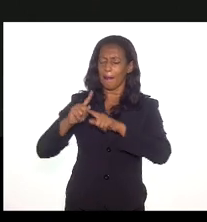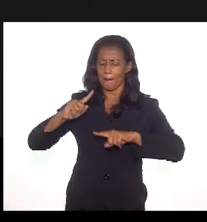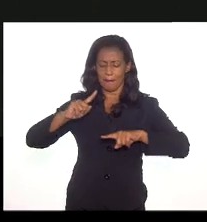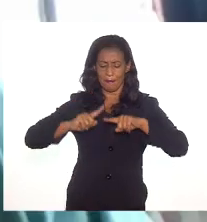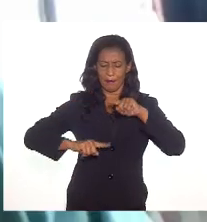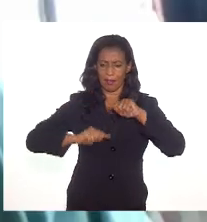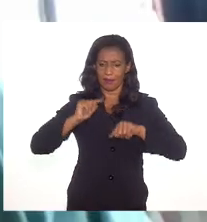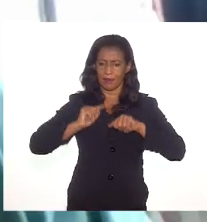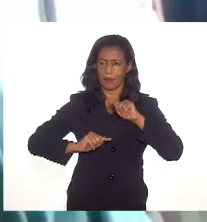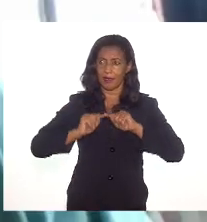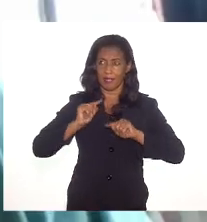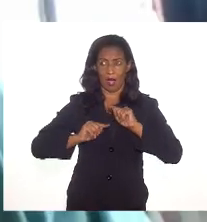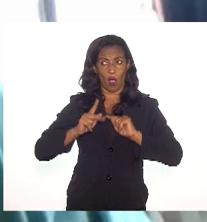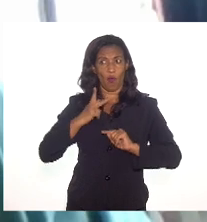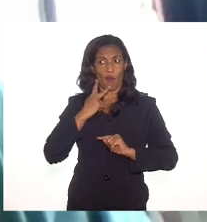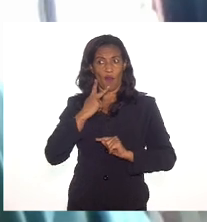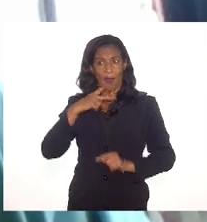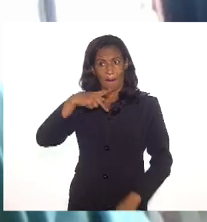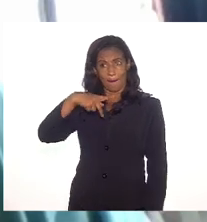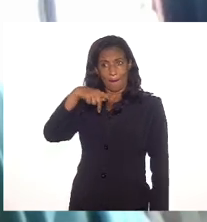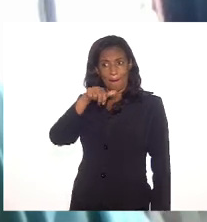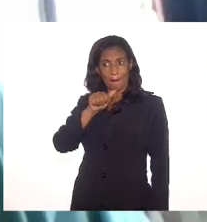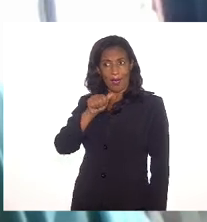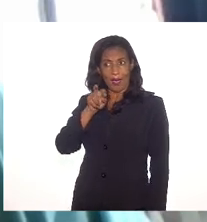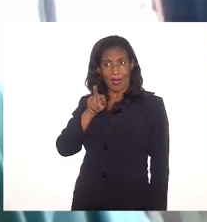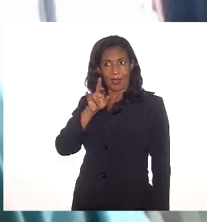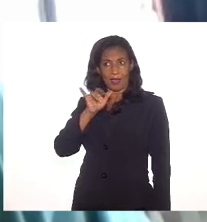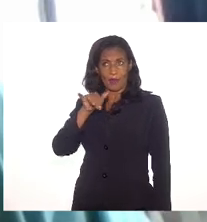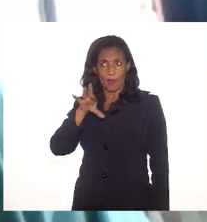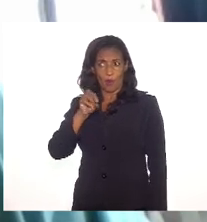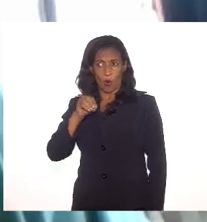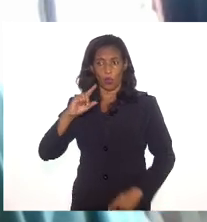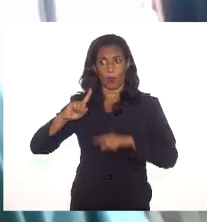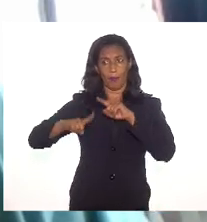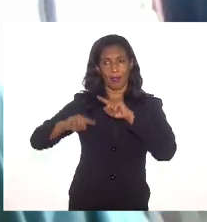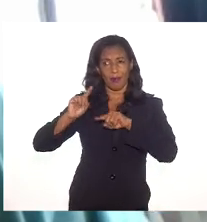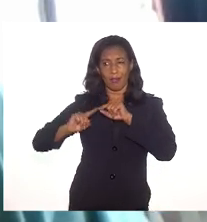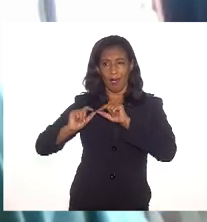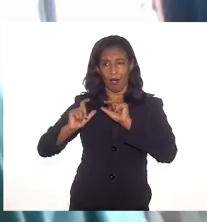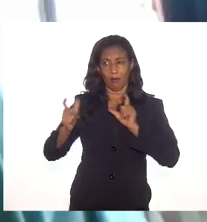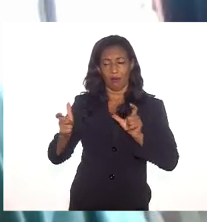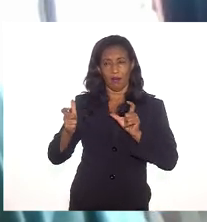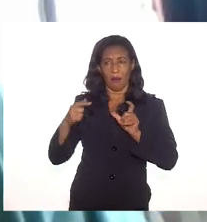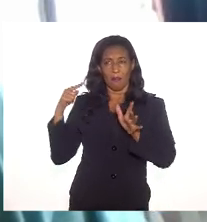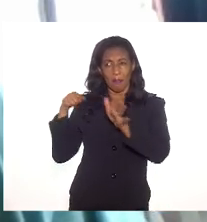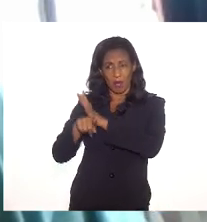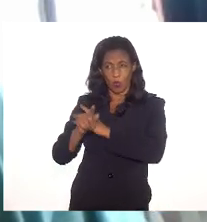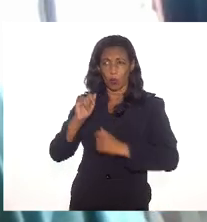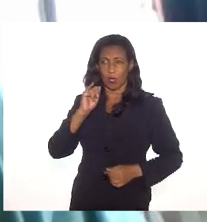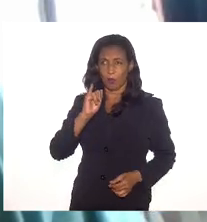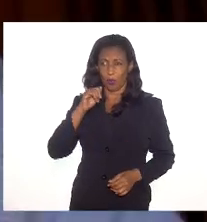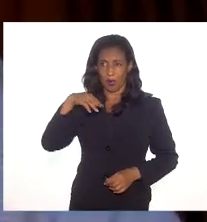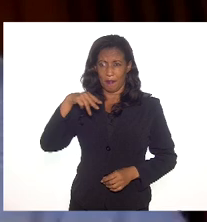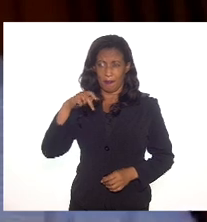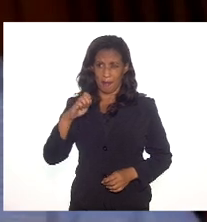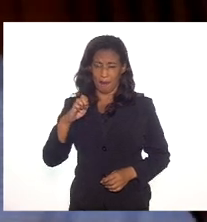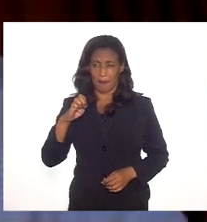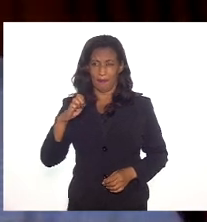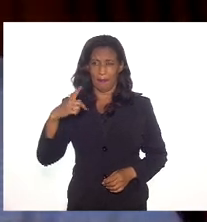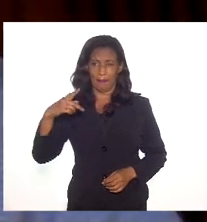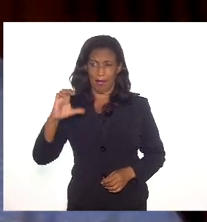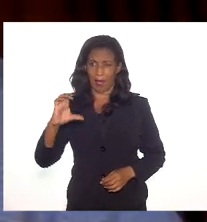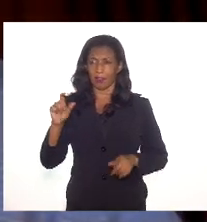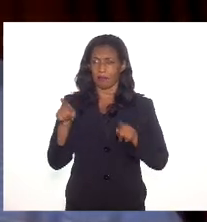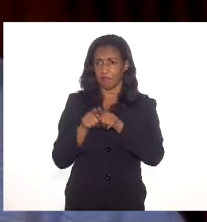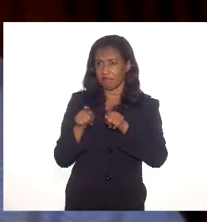Quando não diz patrimônio material, a gente não pergunta para o INEPAC também? Ou, nesse caso, não precisaria? Ele já foi. Ele foi